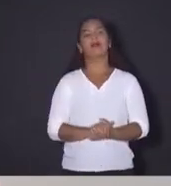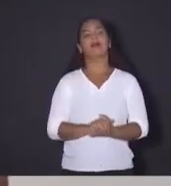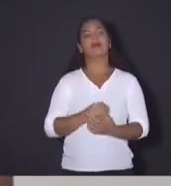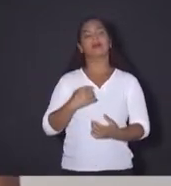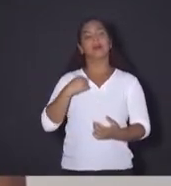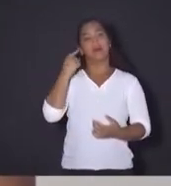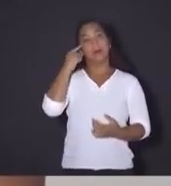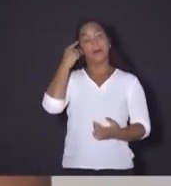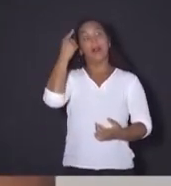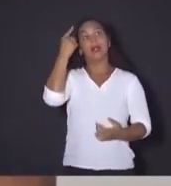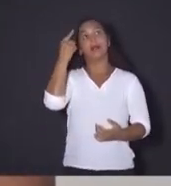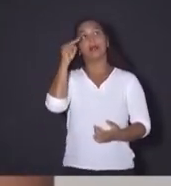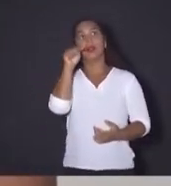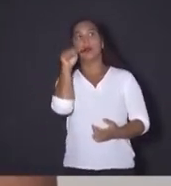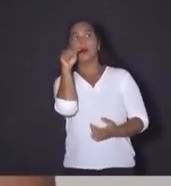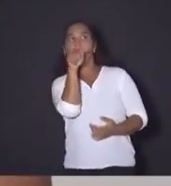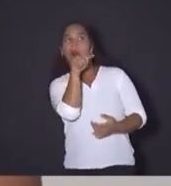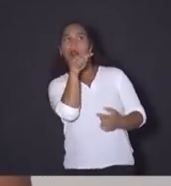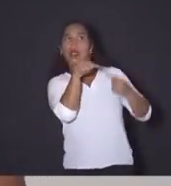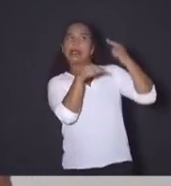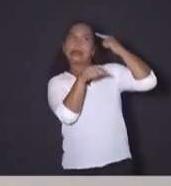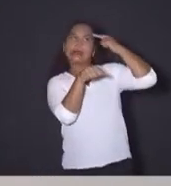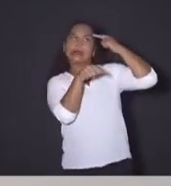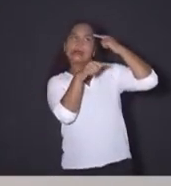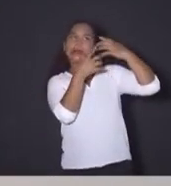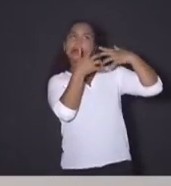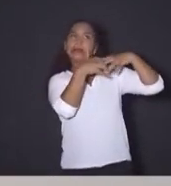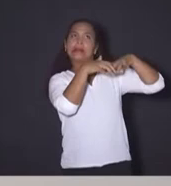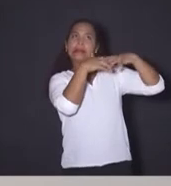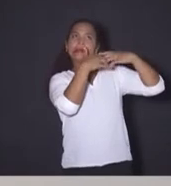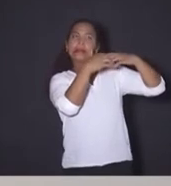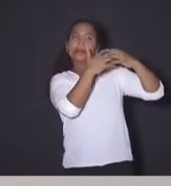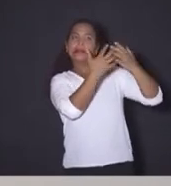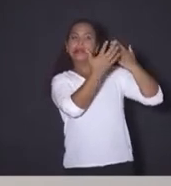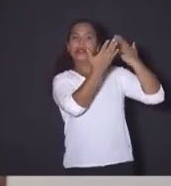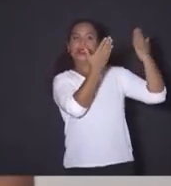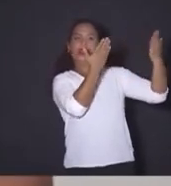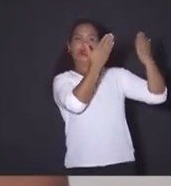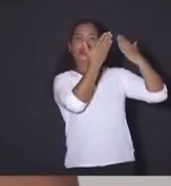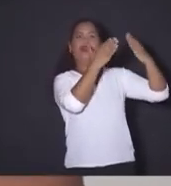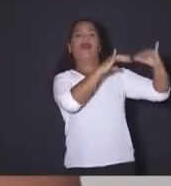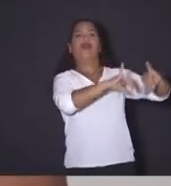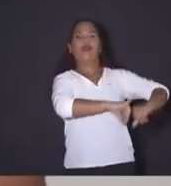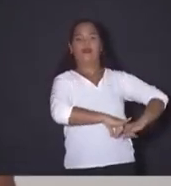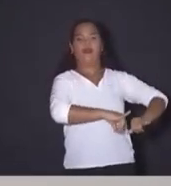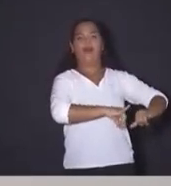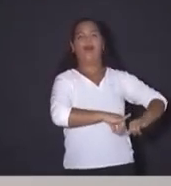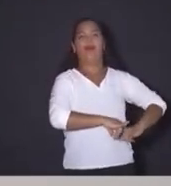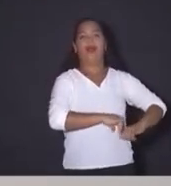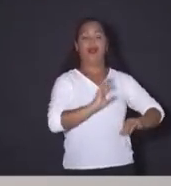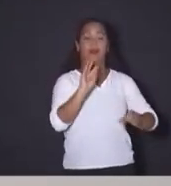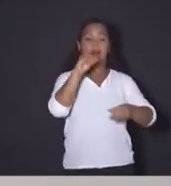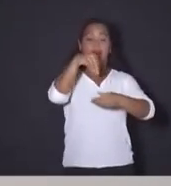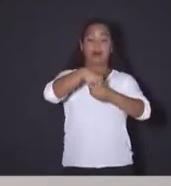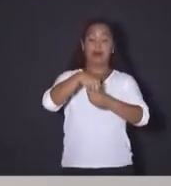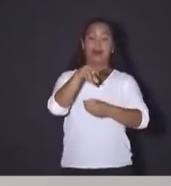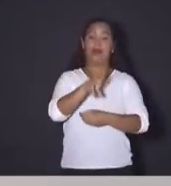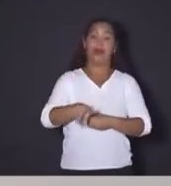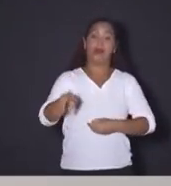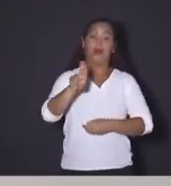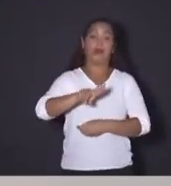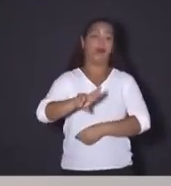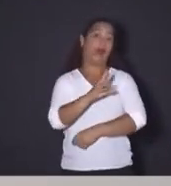pensar o sofrimento mental o sofrimento psíquico que vem atravessando a experiência universitária não só de estudantes